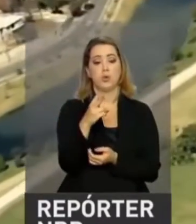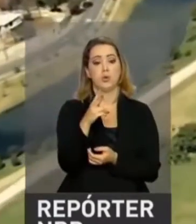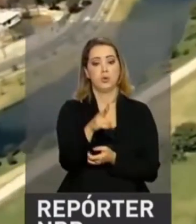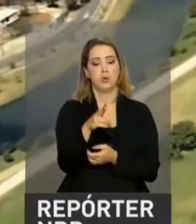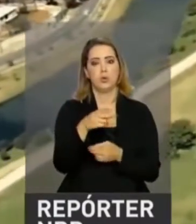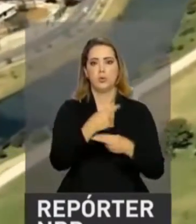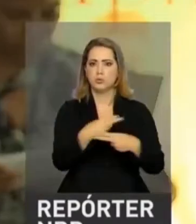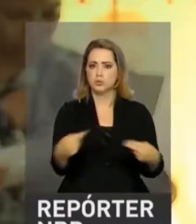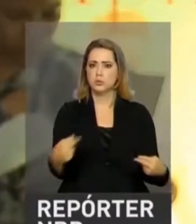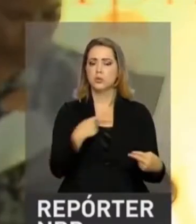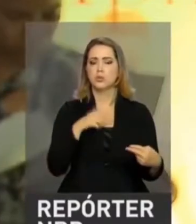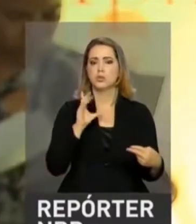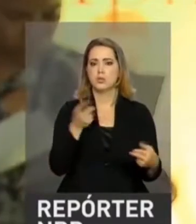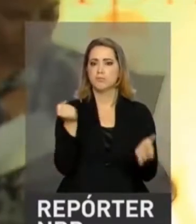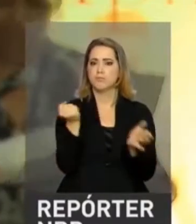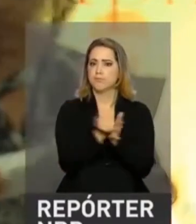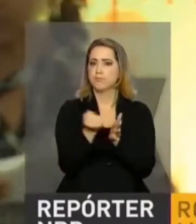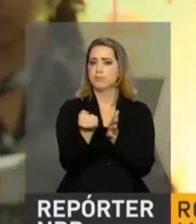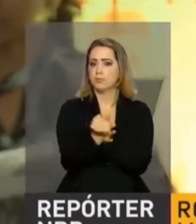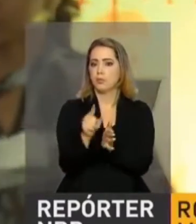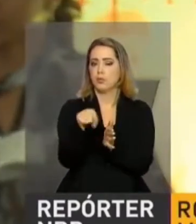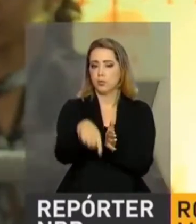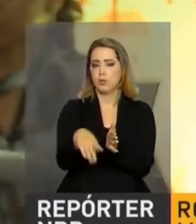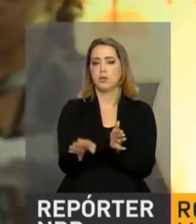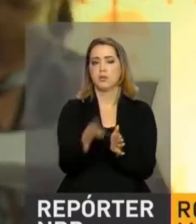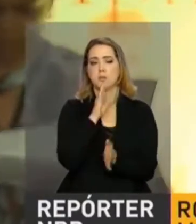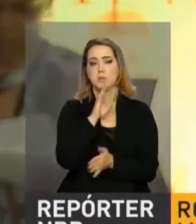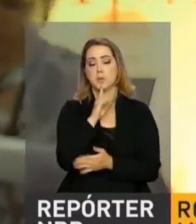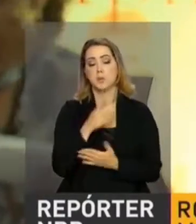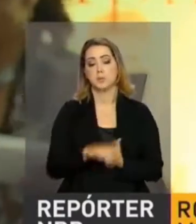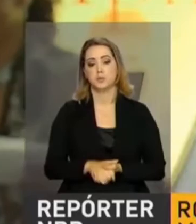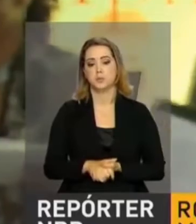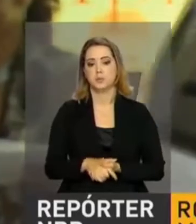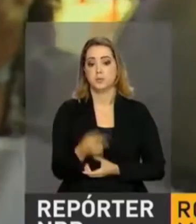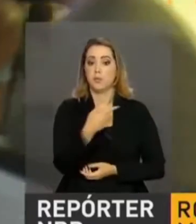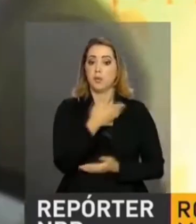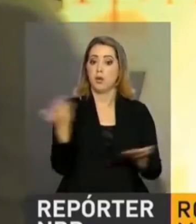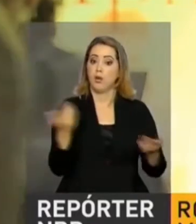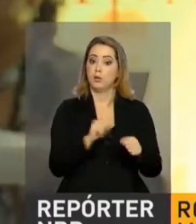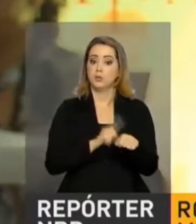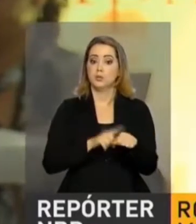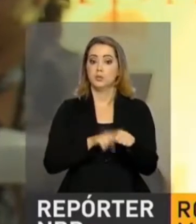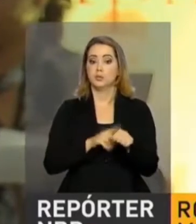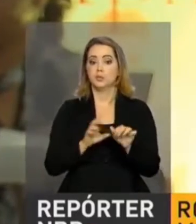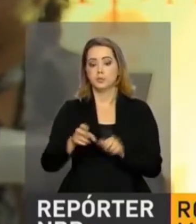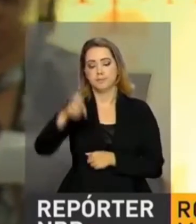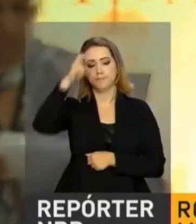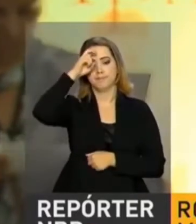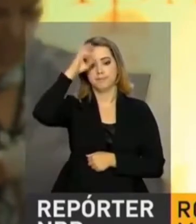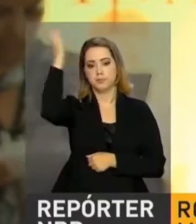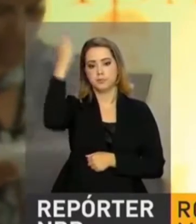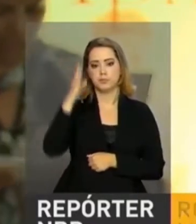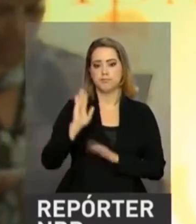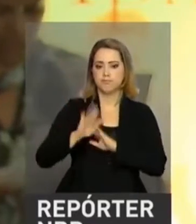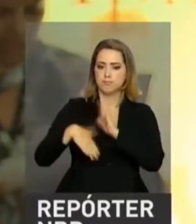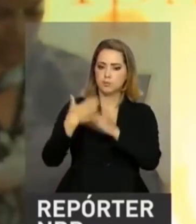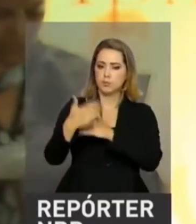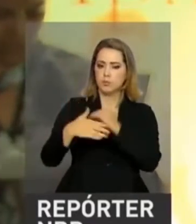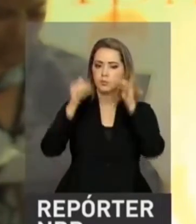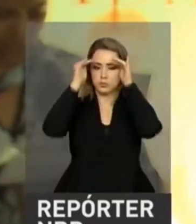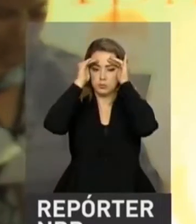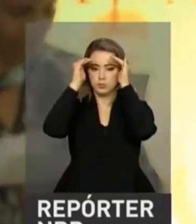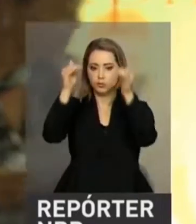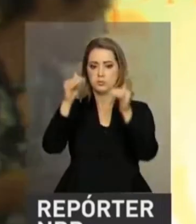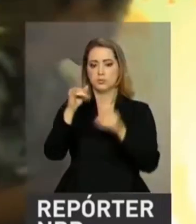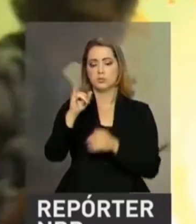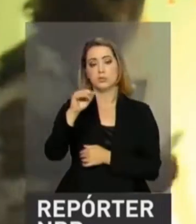ou registrados. Nada mais importante do que, nesse momento, a cultura brasileira render homenagem